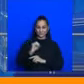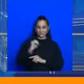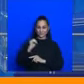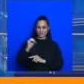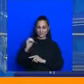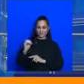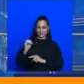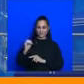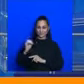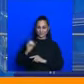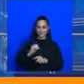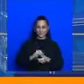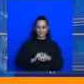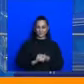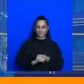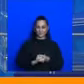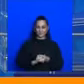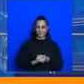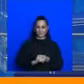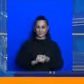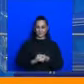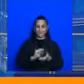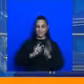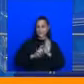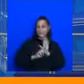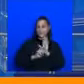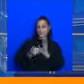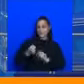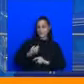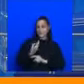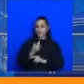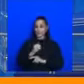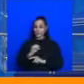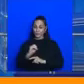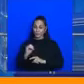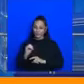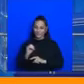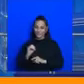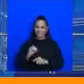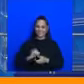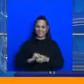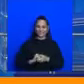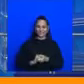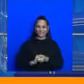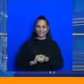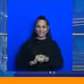00. Branca 00, que corresponde ao número 100.